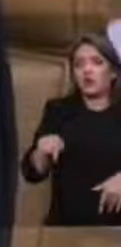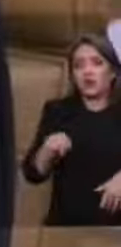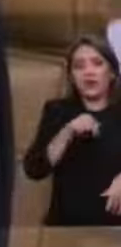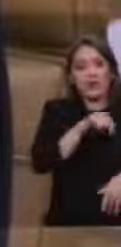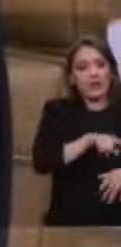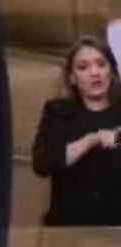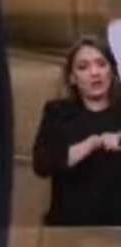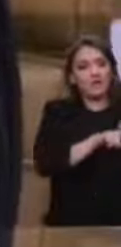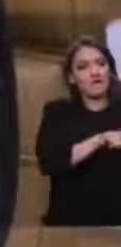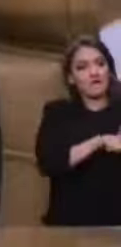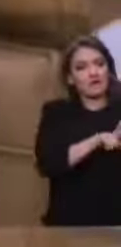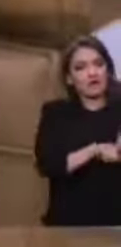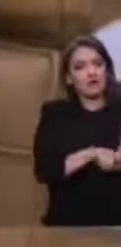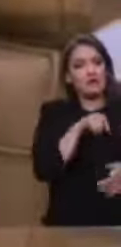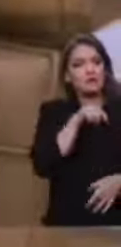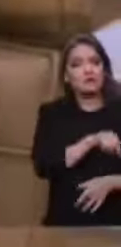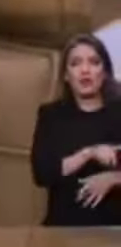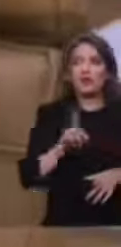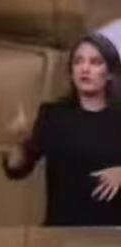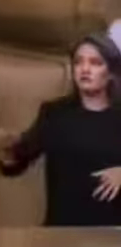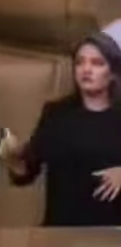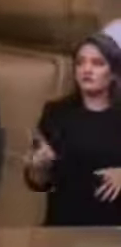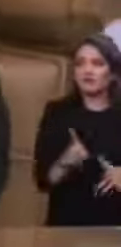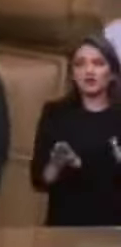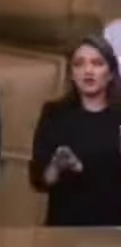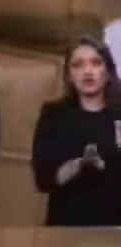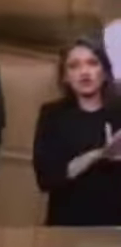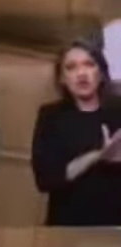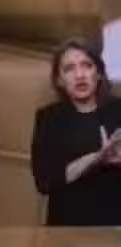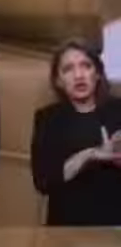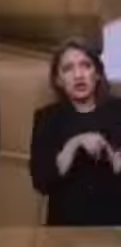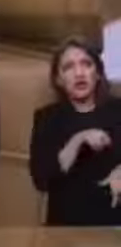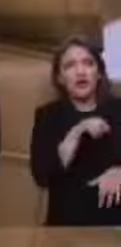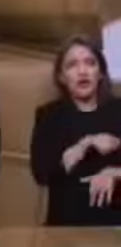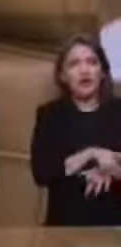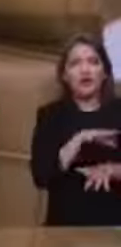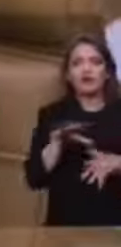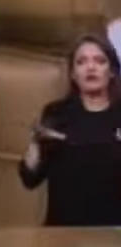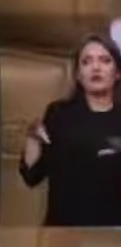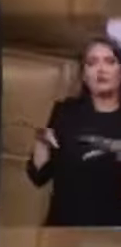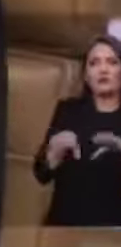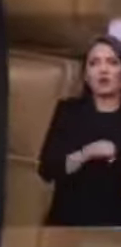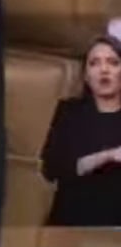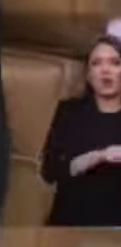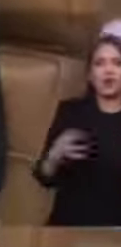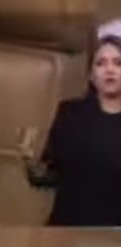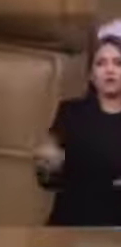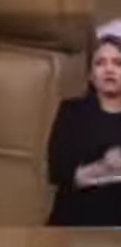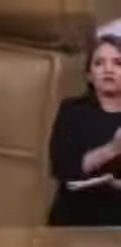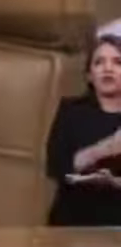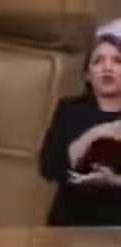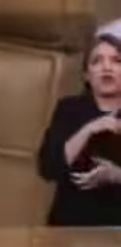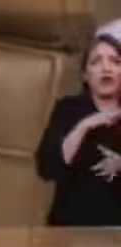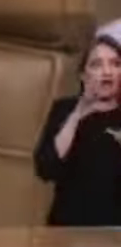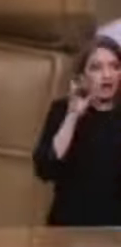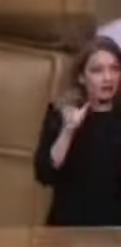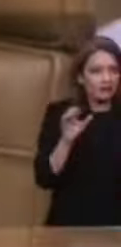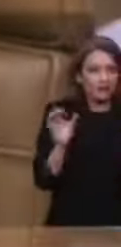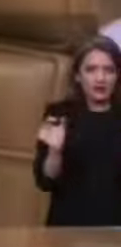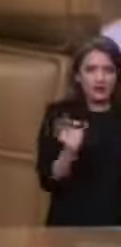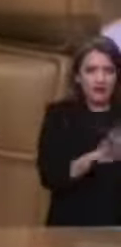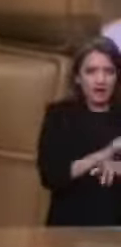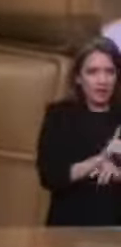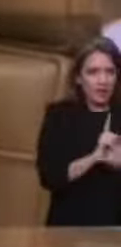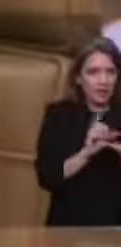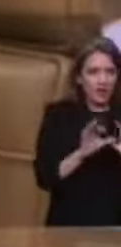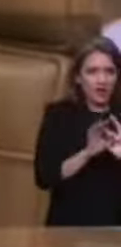pelas organizações criminosas, quando saem, eles têm que pagar o que estão devendo. E aí, voltam por furto, voltam por roubo.